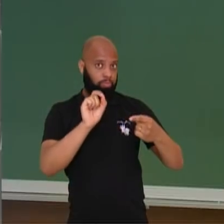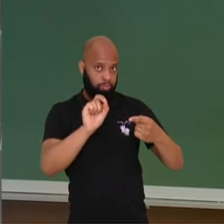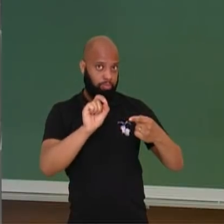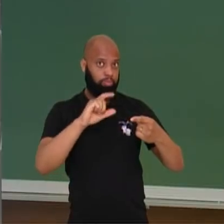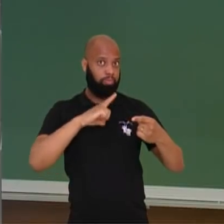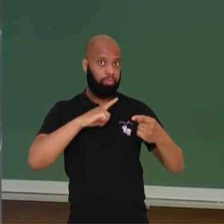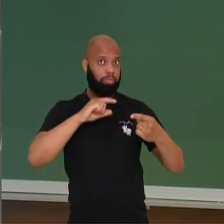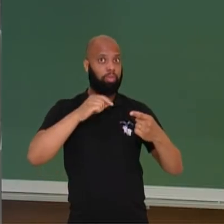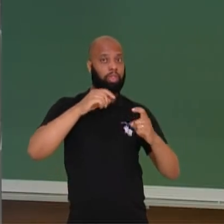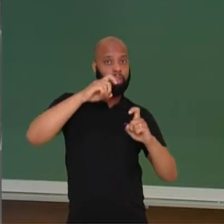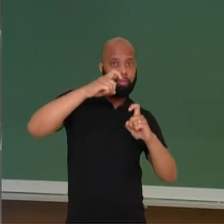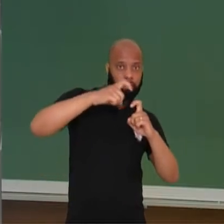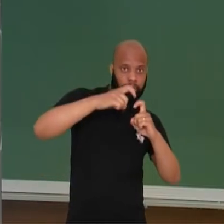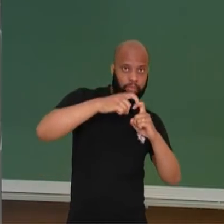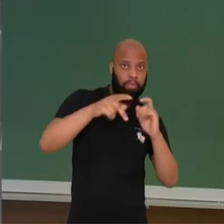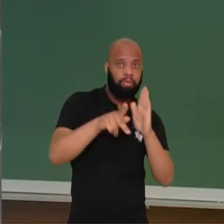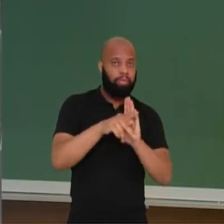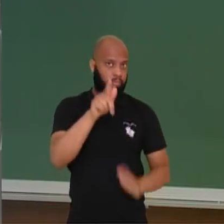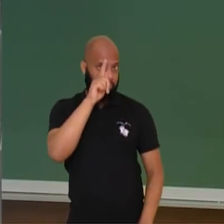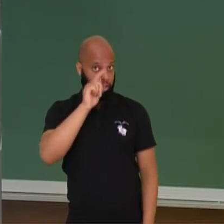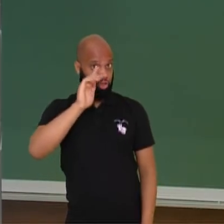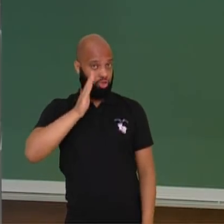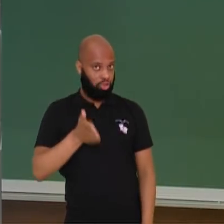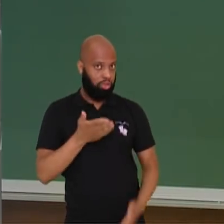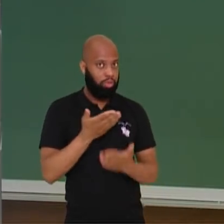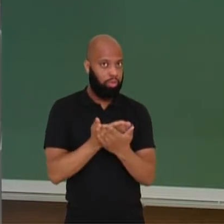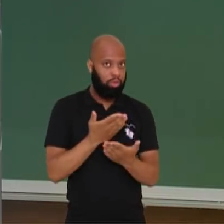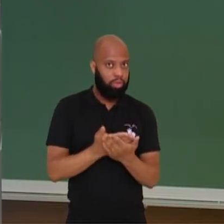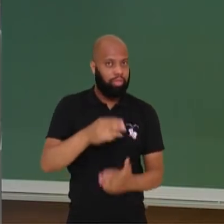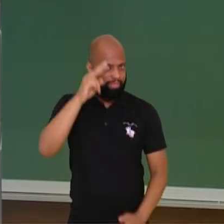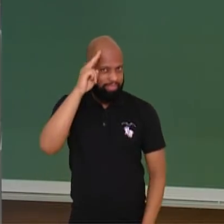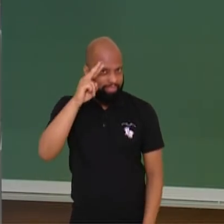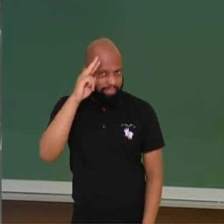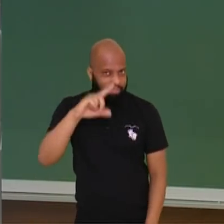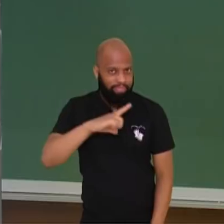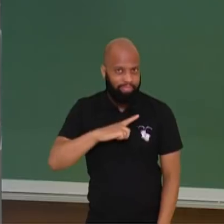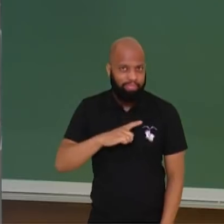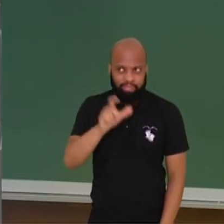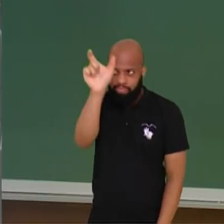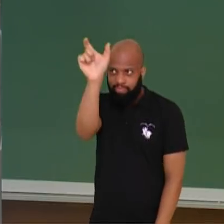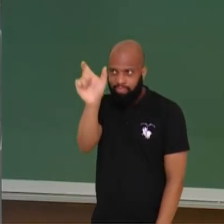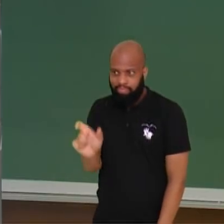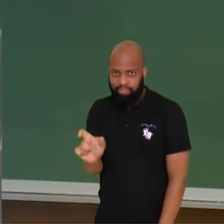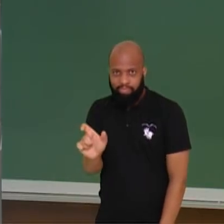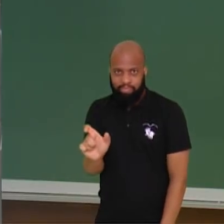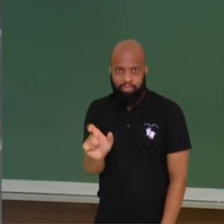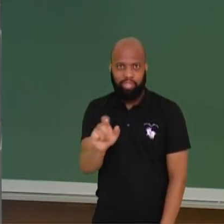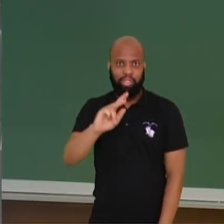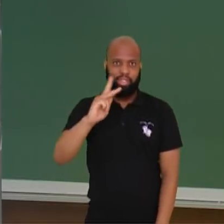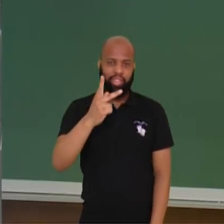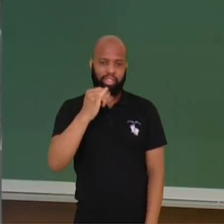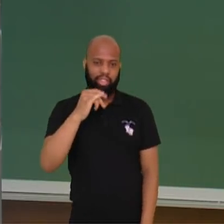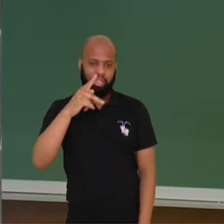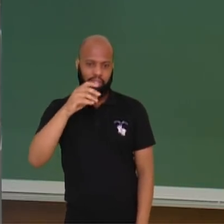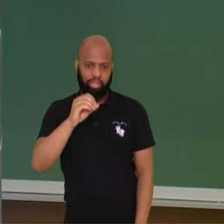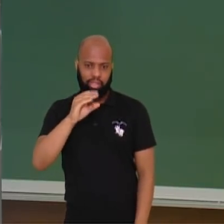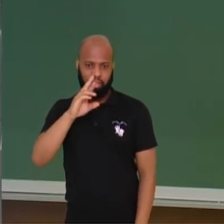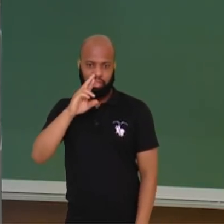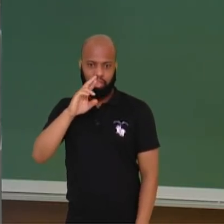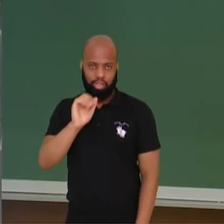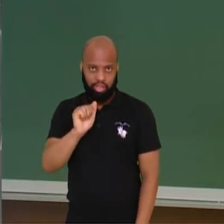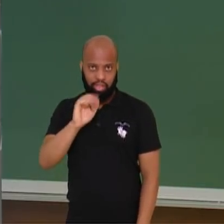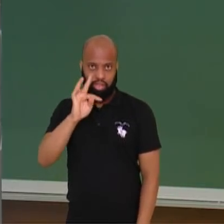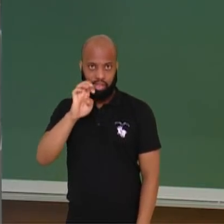a medicina na Grécia Antiga. Vocês se lembram lá do Hipócrates? Hoje os médicos fazem um juramento que tem o nome dele, o juramento